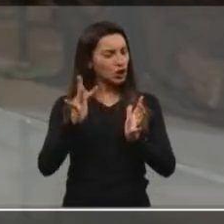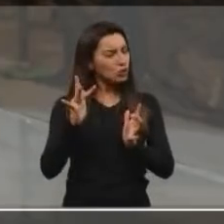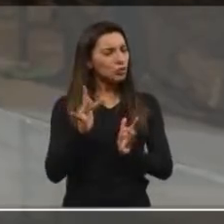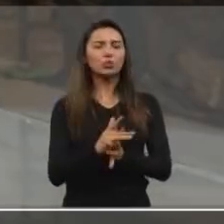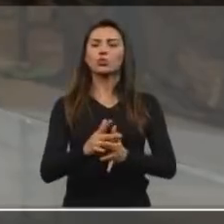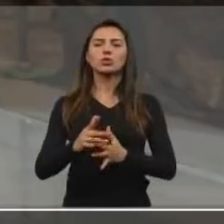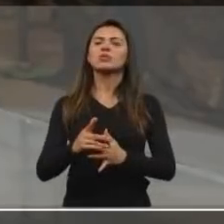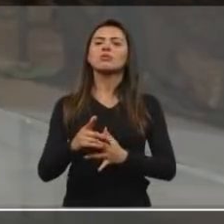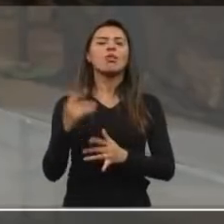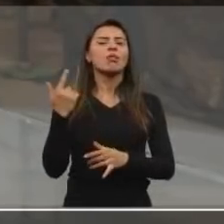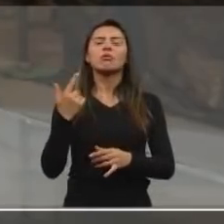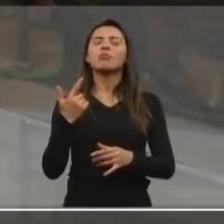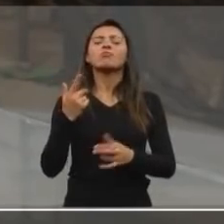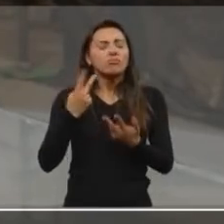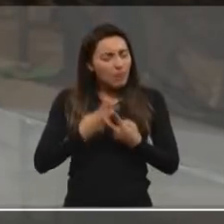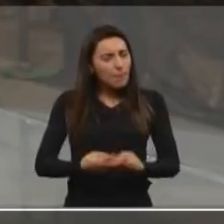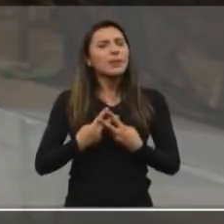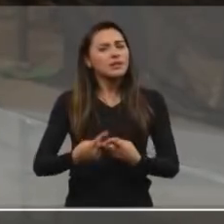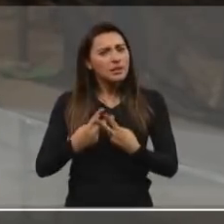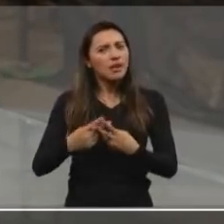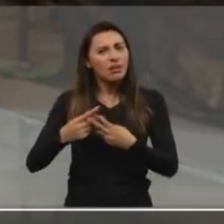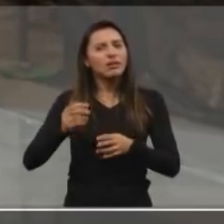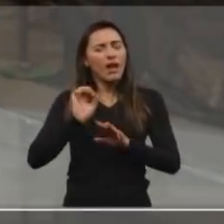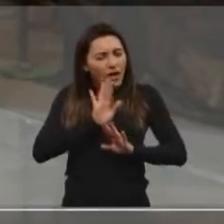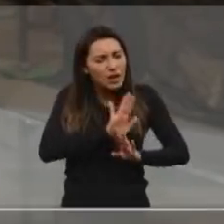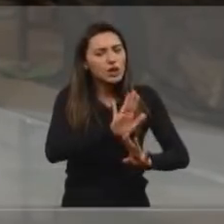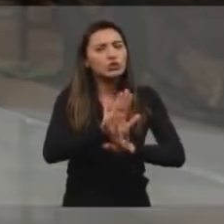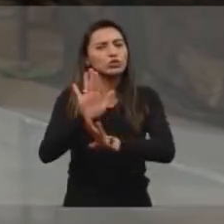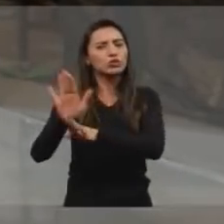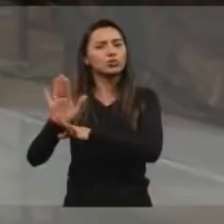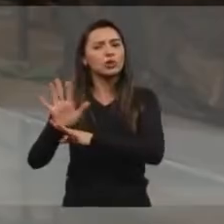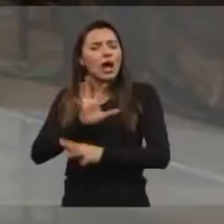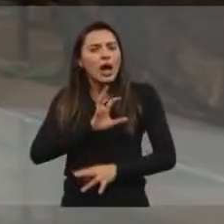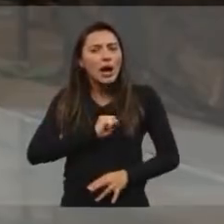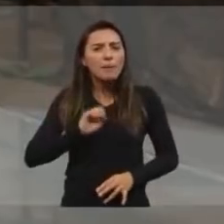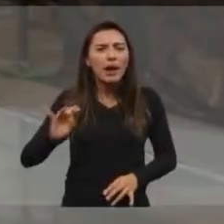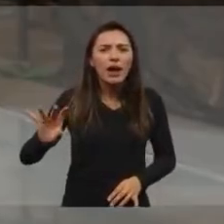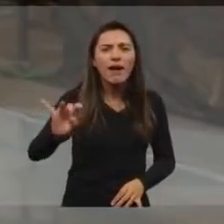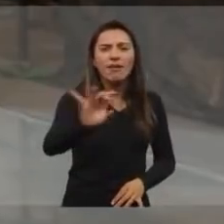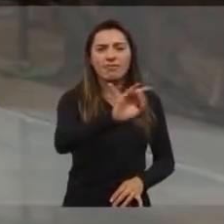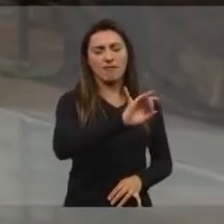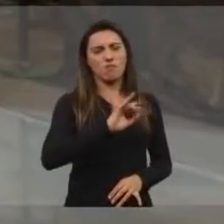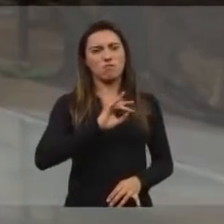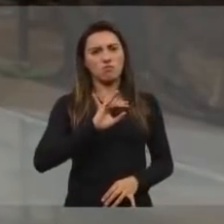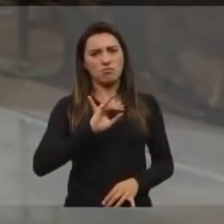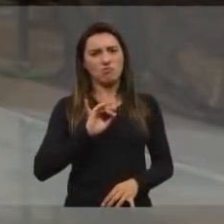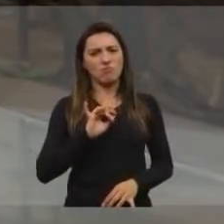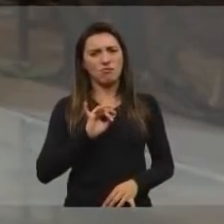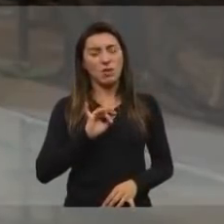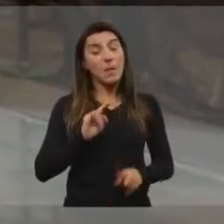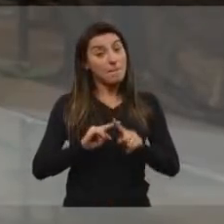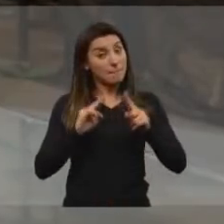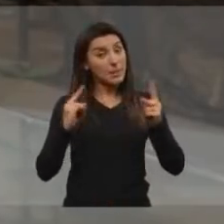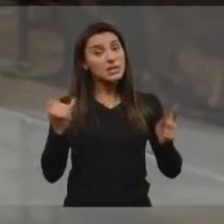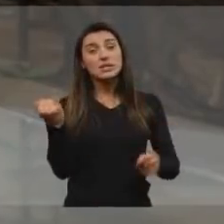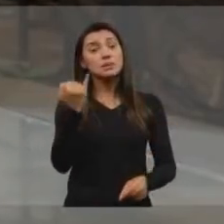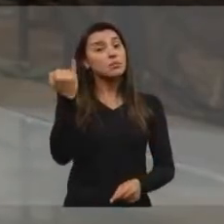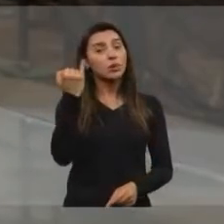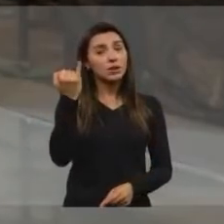seguro não economiza ah pois existe um aspecto importante